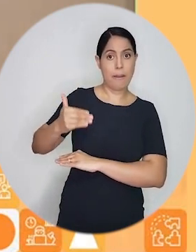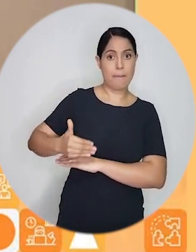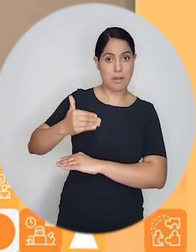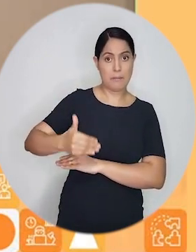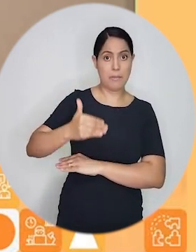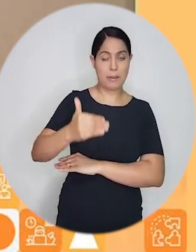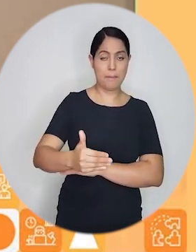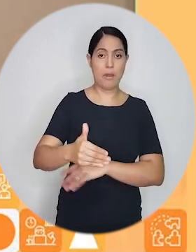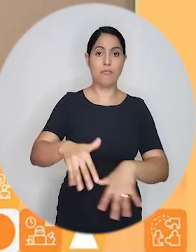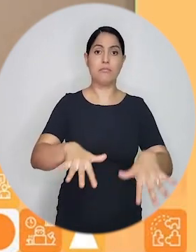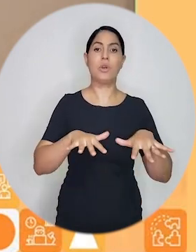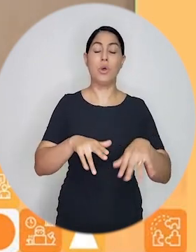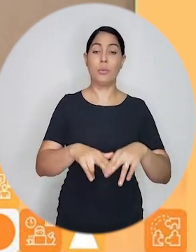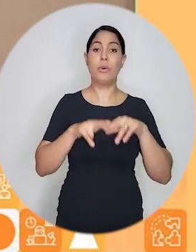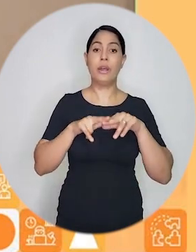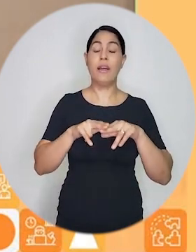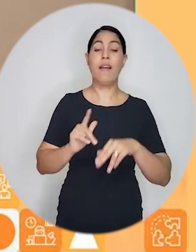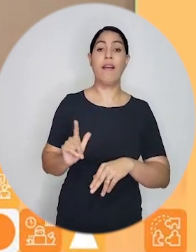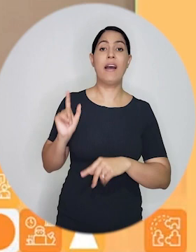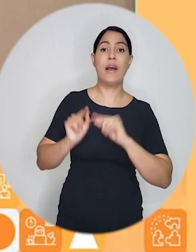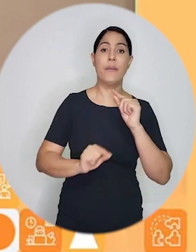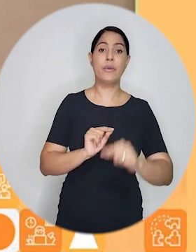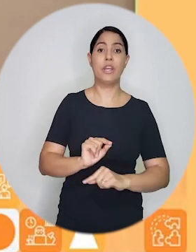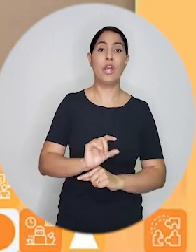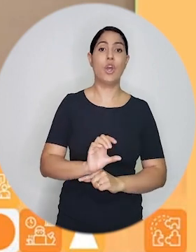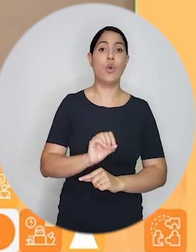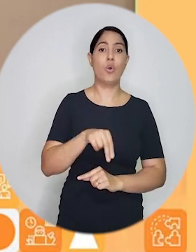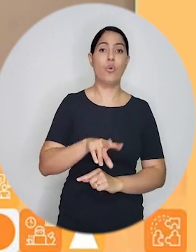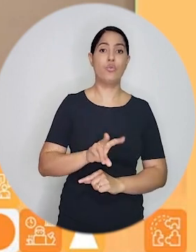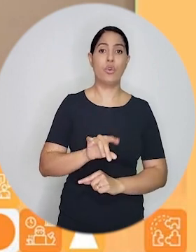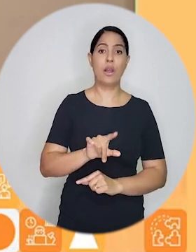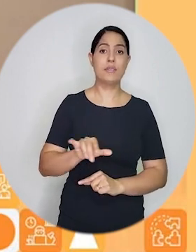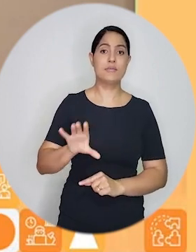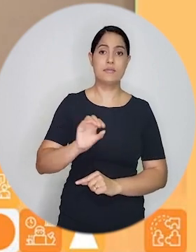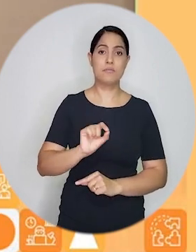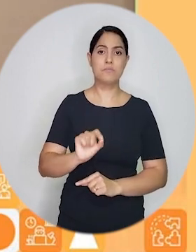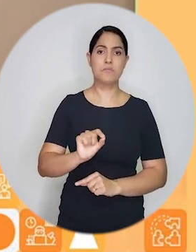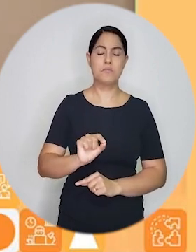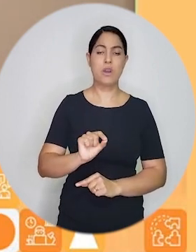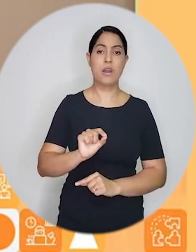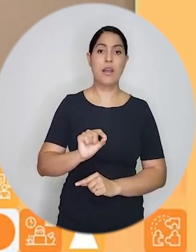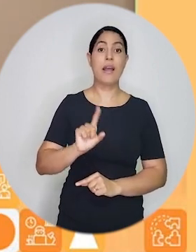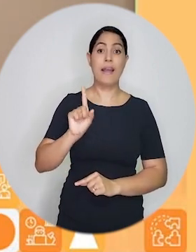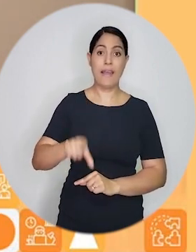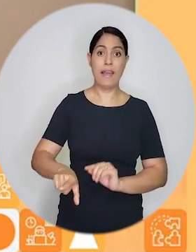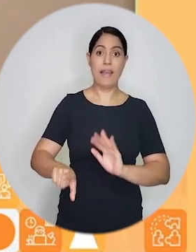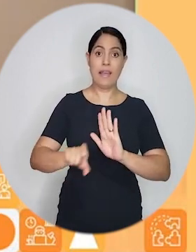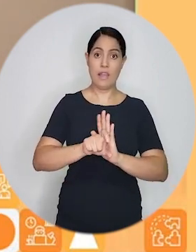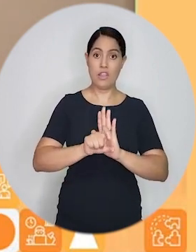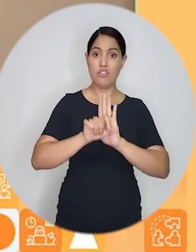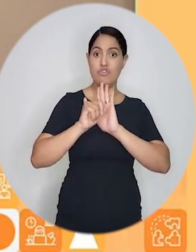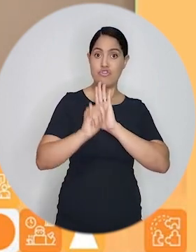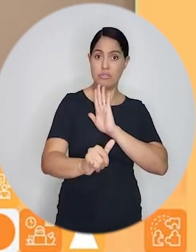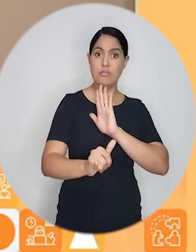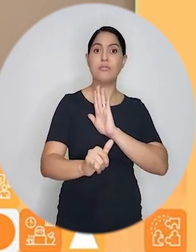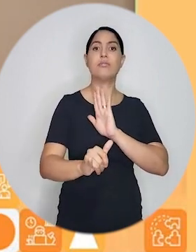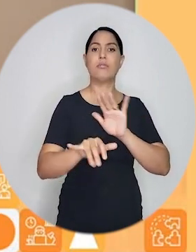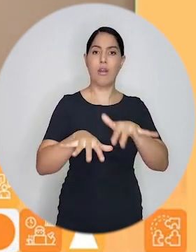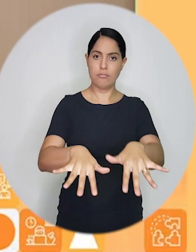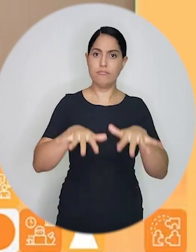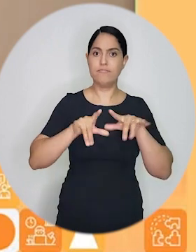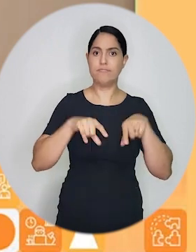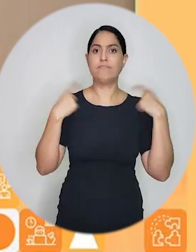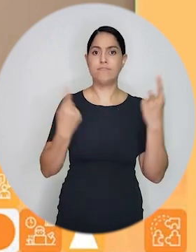antes disso, que é na convocação. Então, a palavra-chave aí é o edital de convocação.